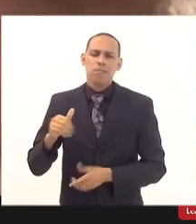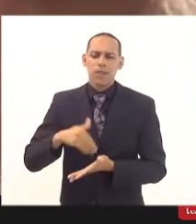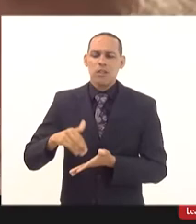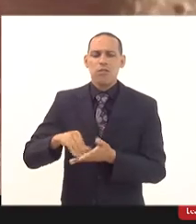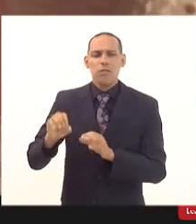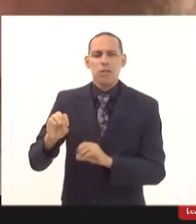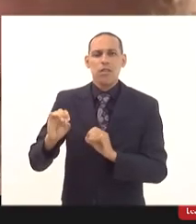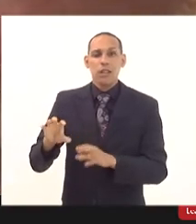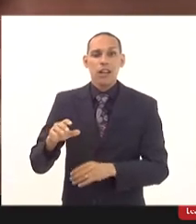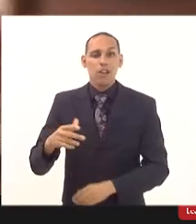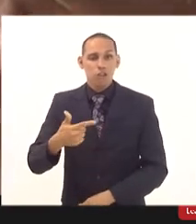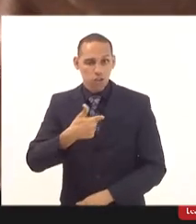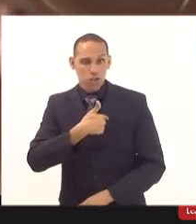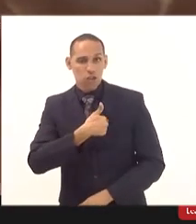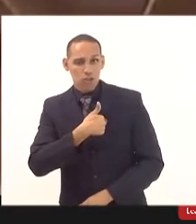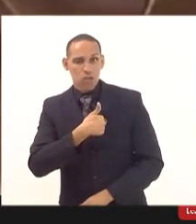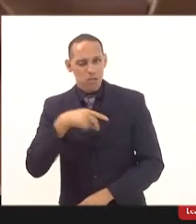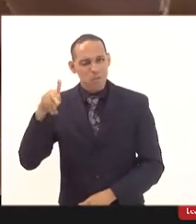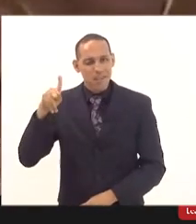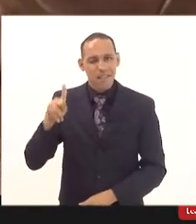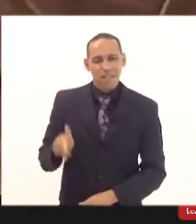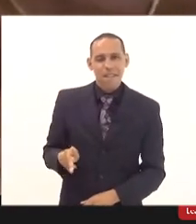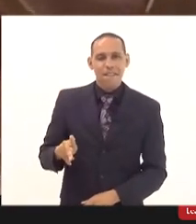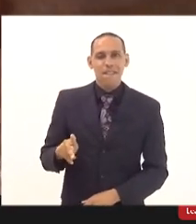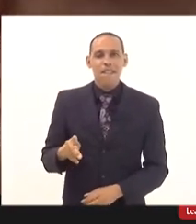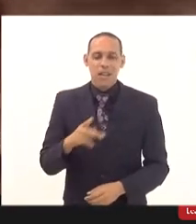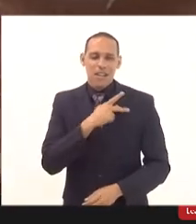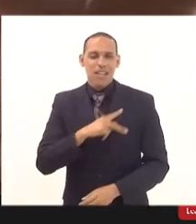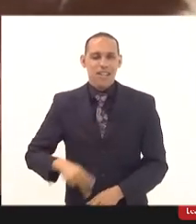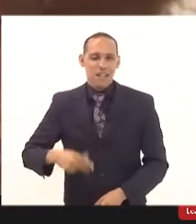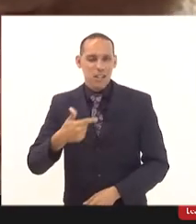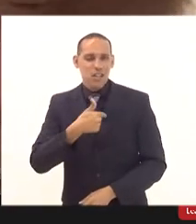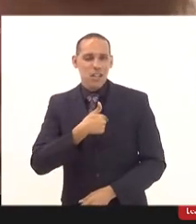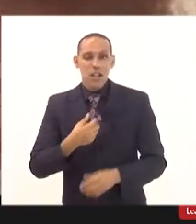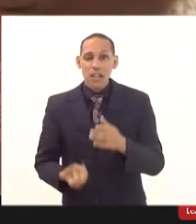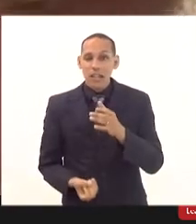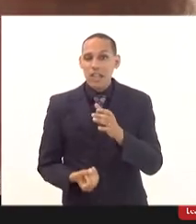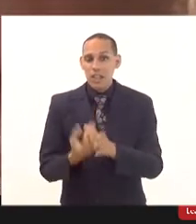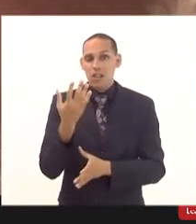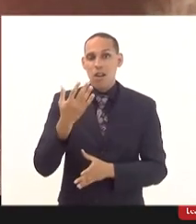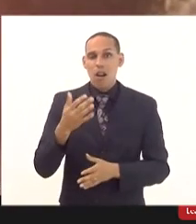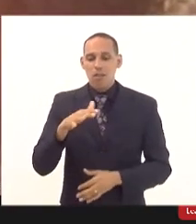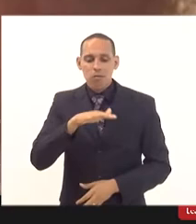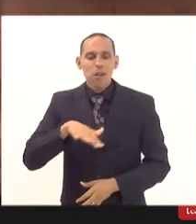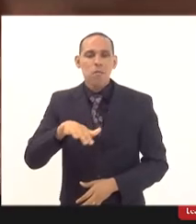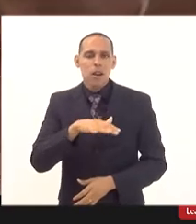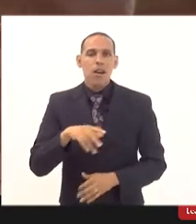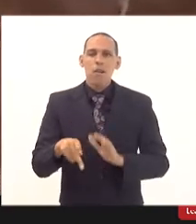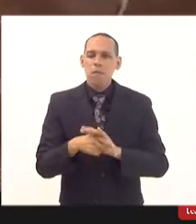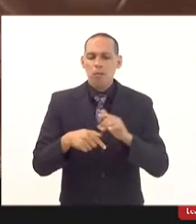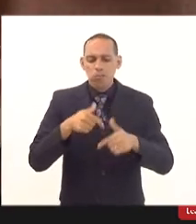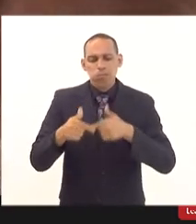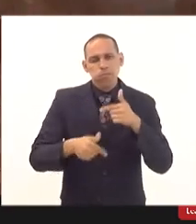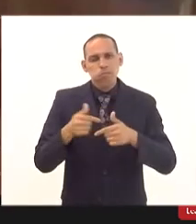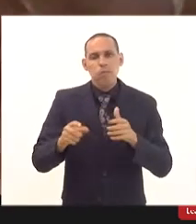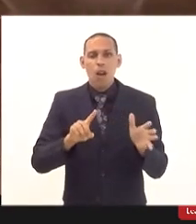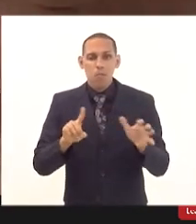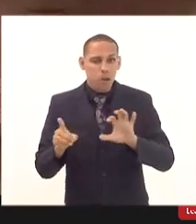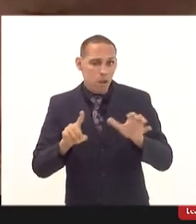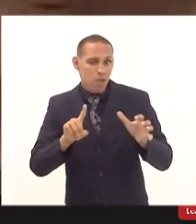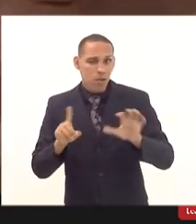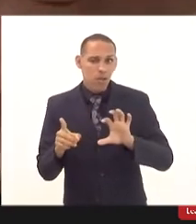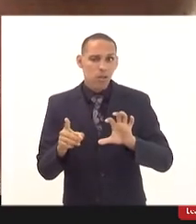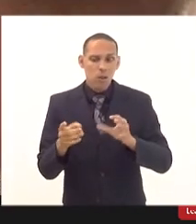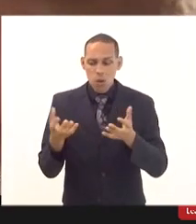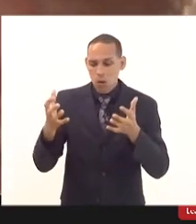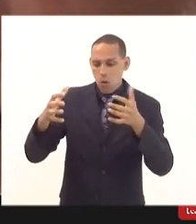doação criou um departamento dentro da do ministério UFRR serviço de radiodifusão educativa alocou